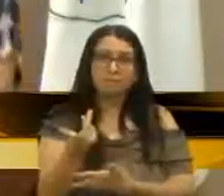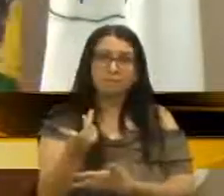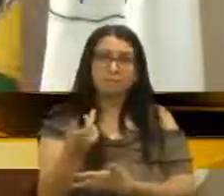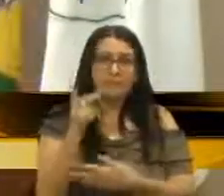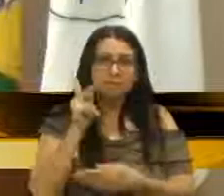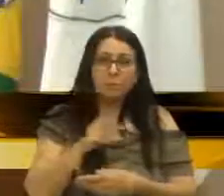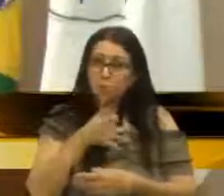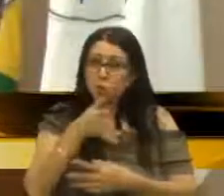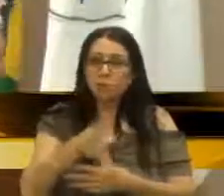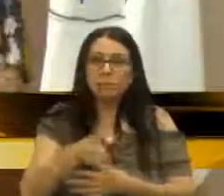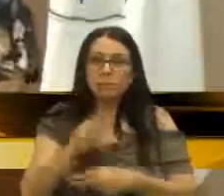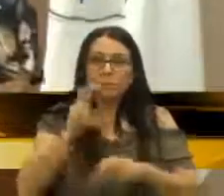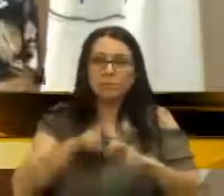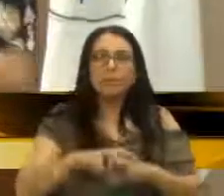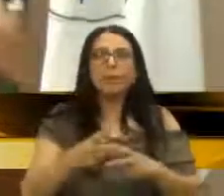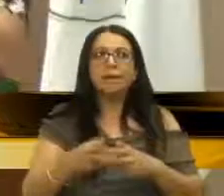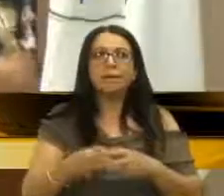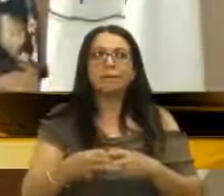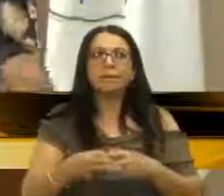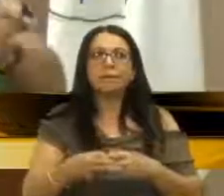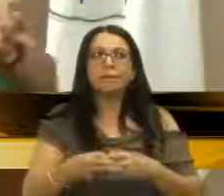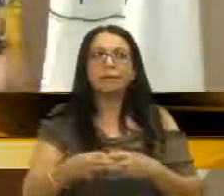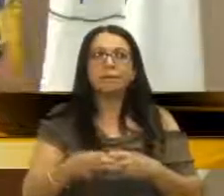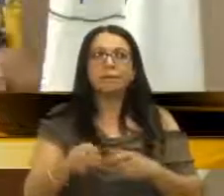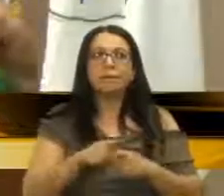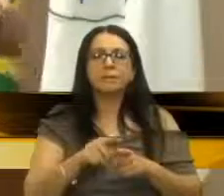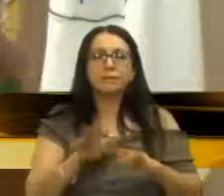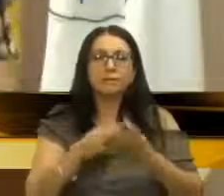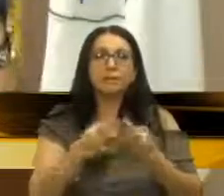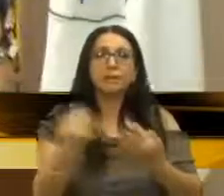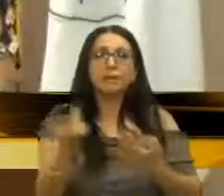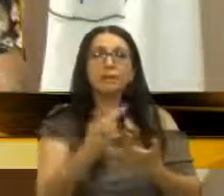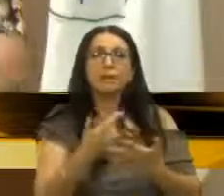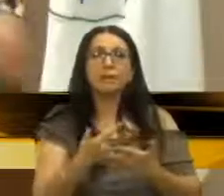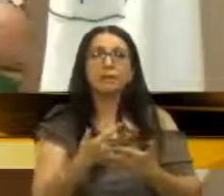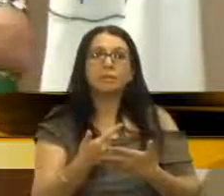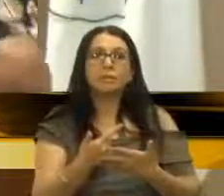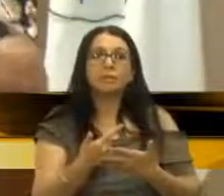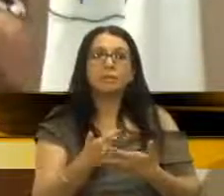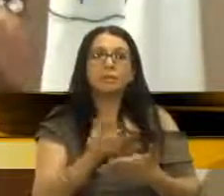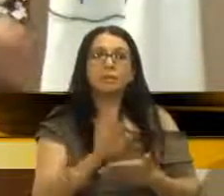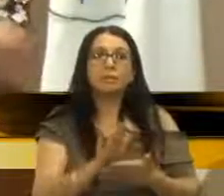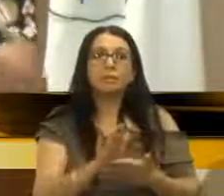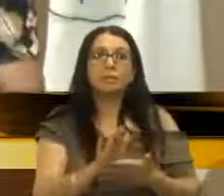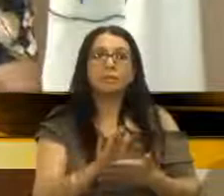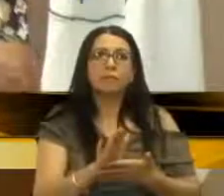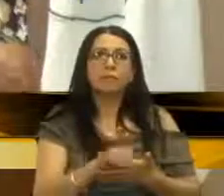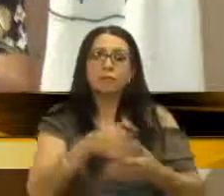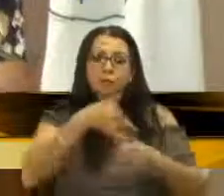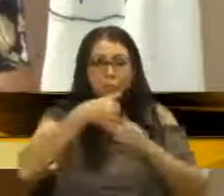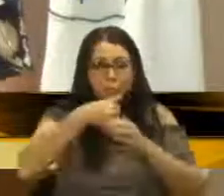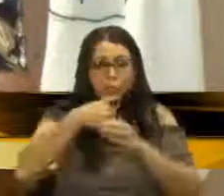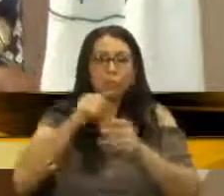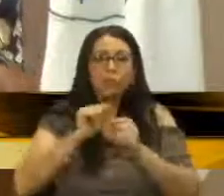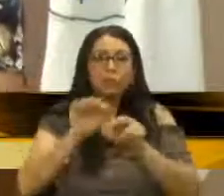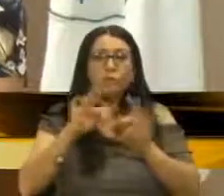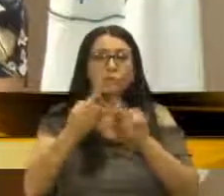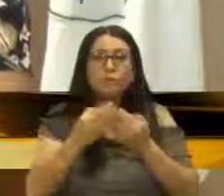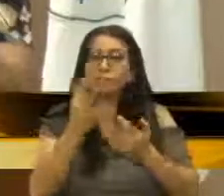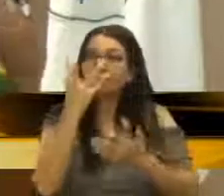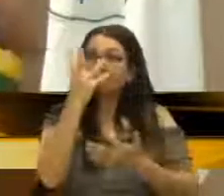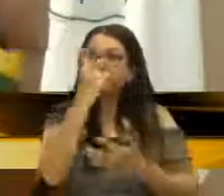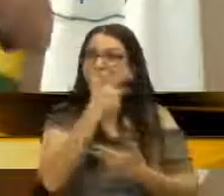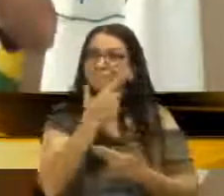pessoal chega lá sempre que ela pega sua cadeirinha com a sua família pra pra ficar passará thomas eo chamaram de uma família que coisa linda